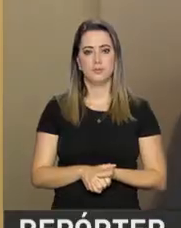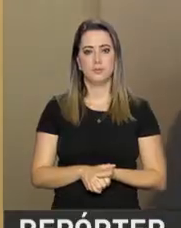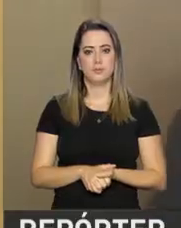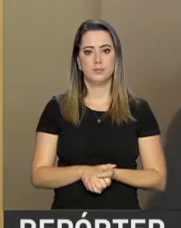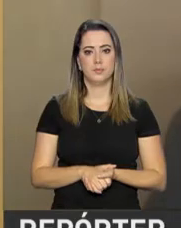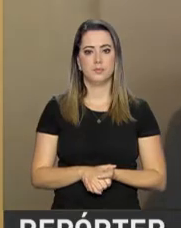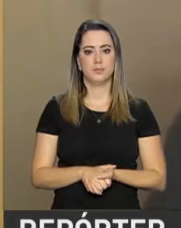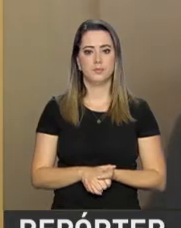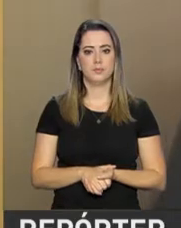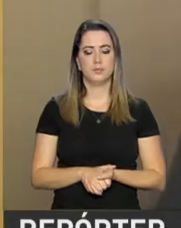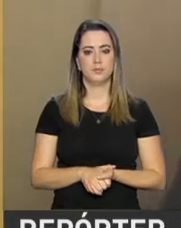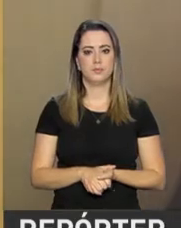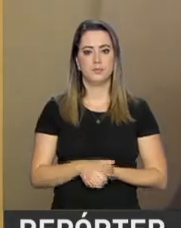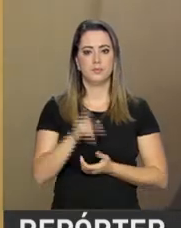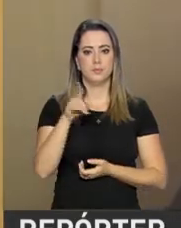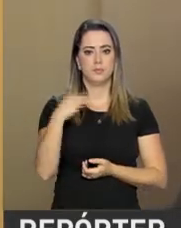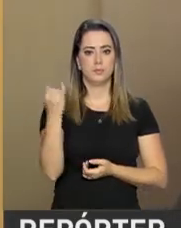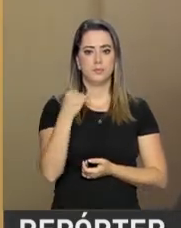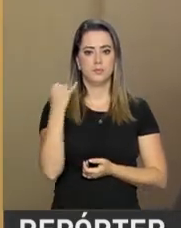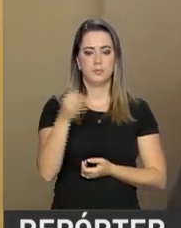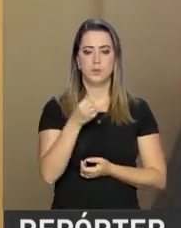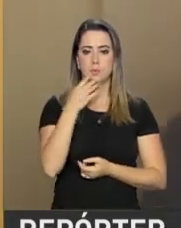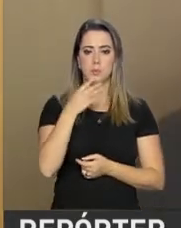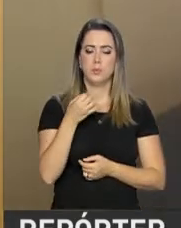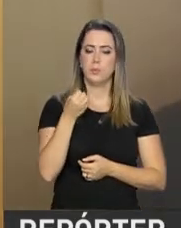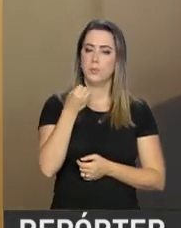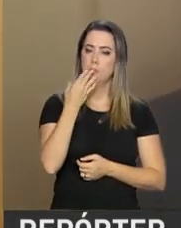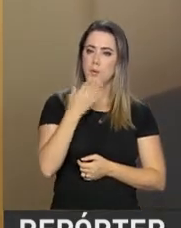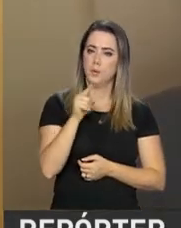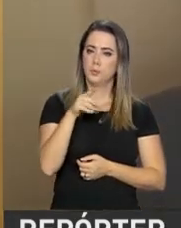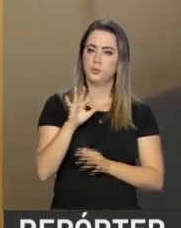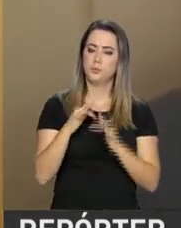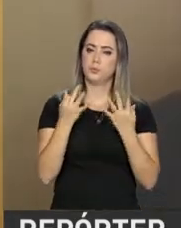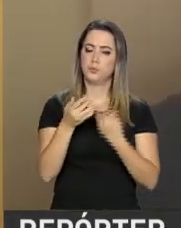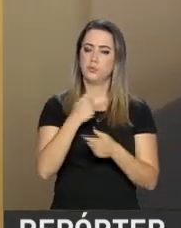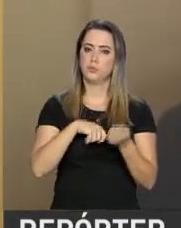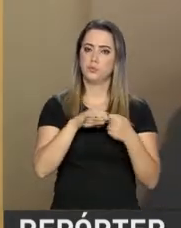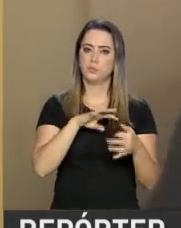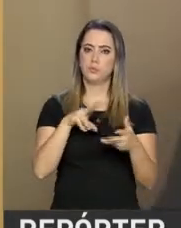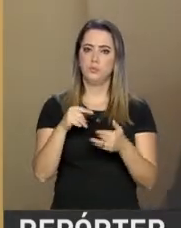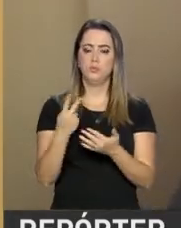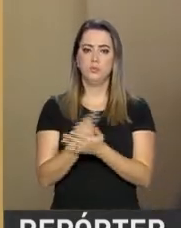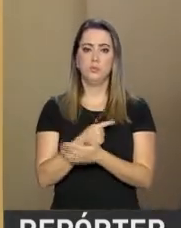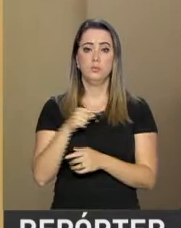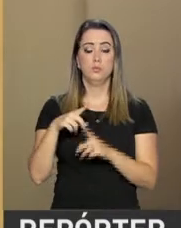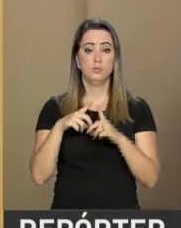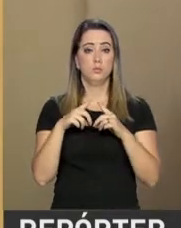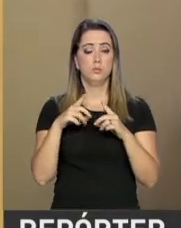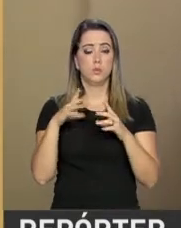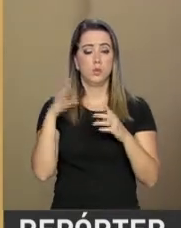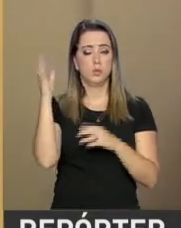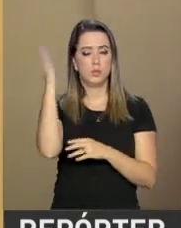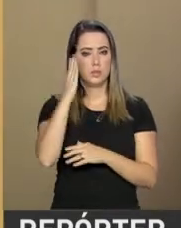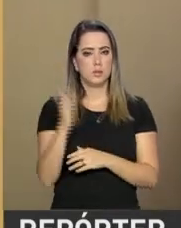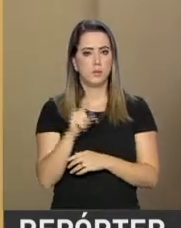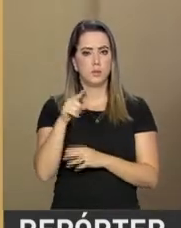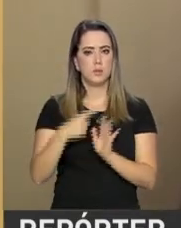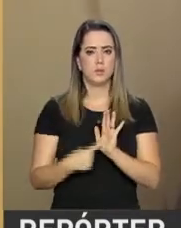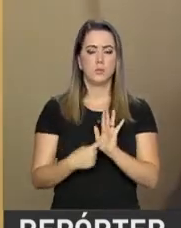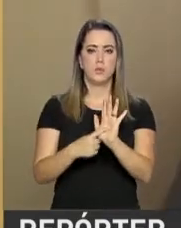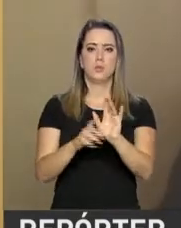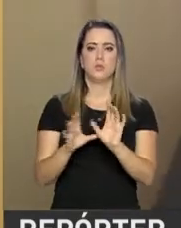é muito importante muito positivo que se foram com o texto mostra primeiramente que os seus organizadores